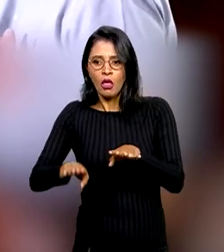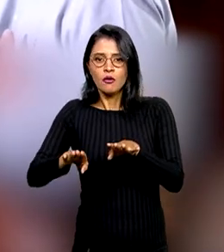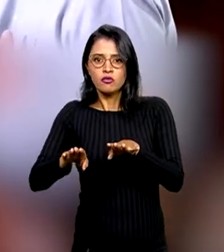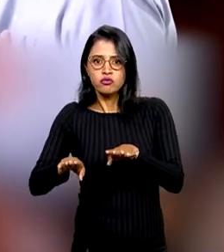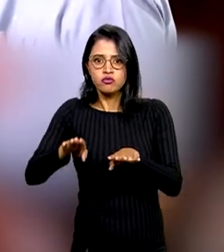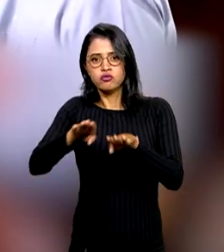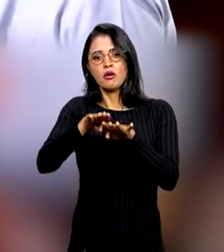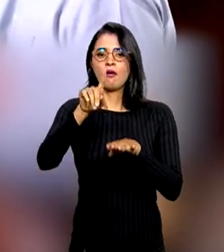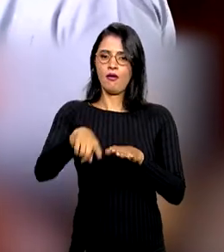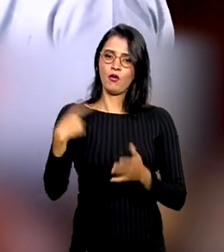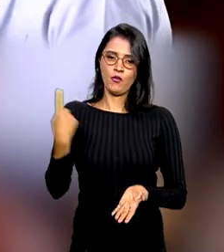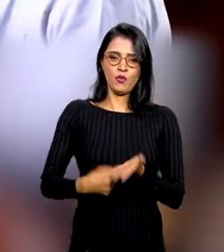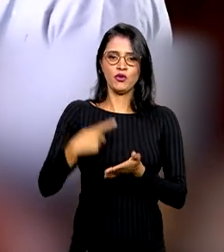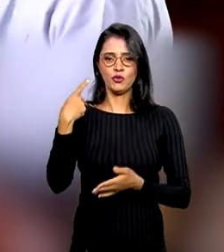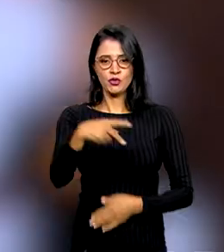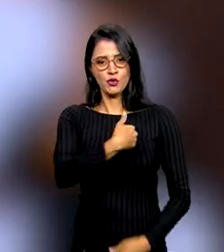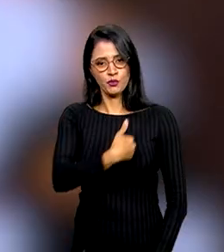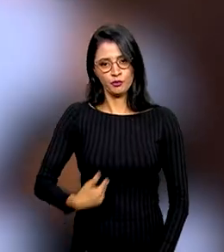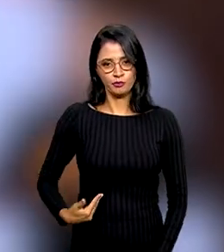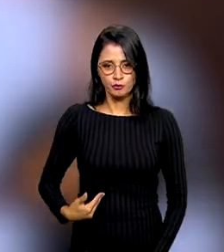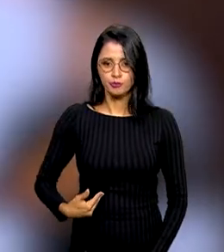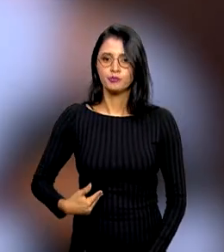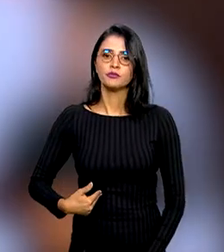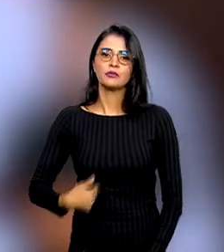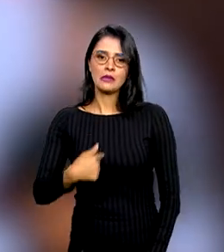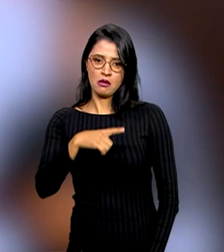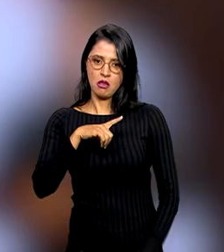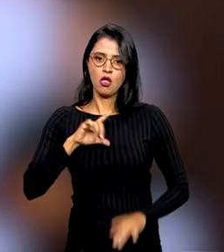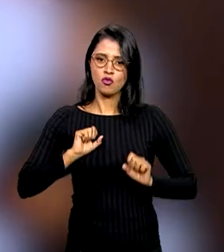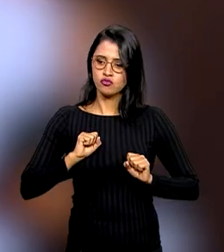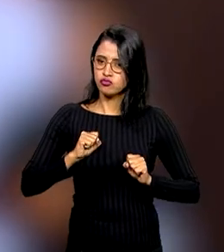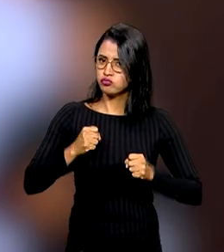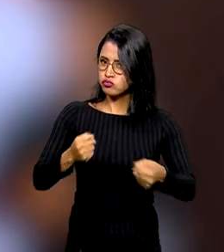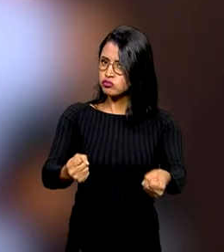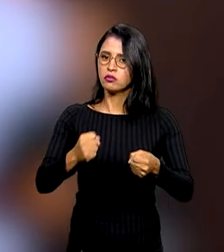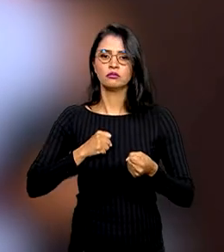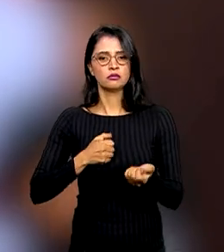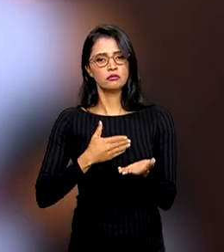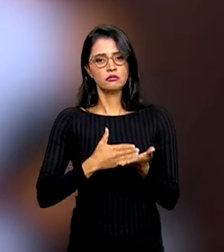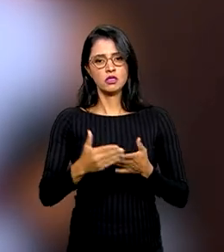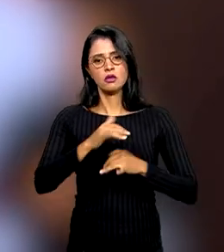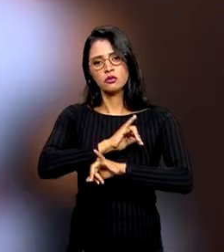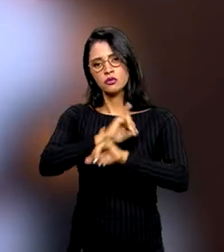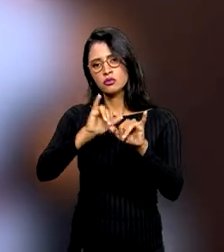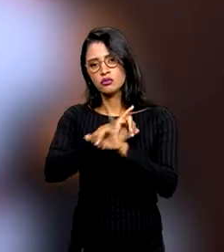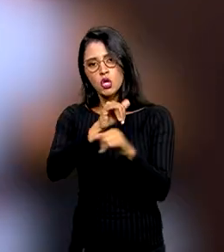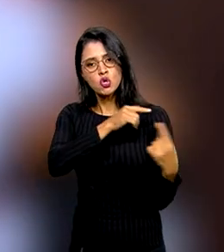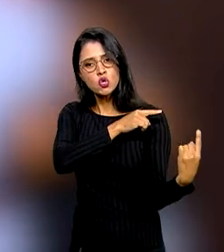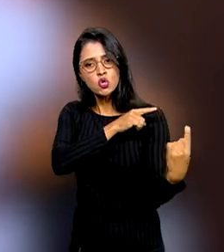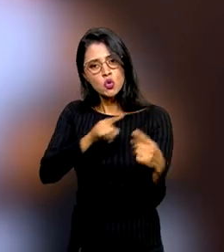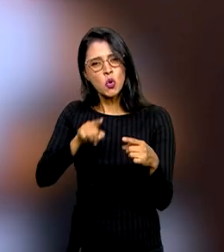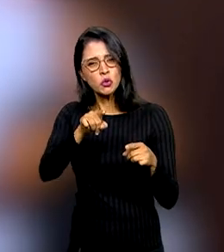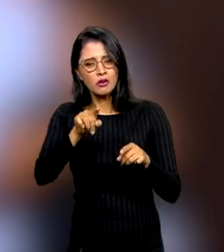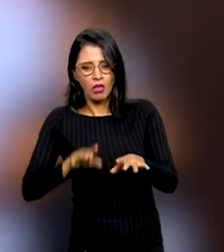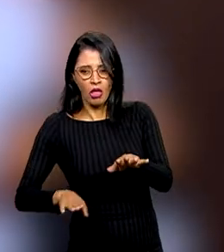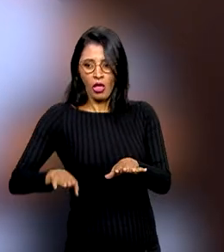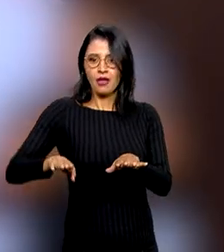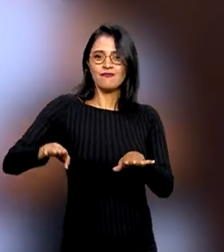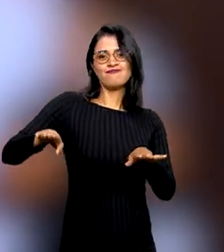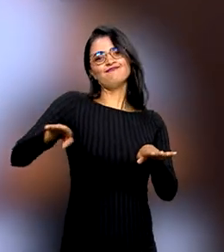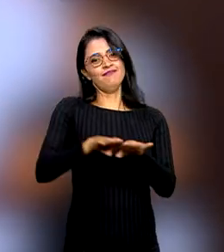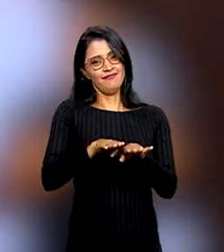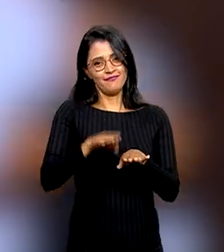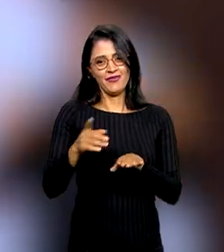é compromisso de seu governo. Eu estou com muita disposição de começar uma campanha contra a desigualdade. Ou